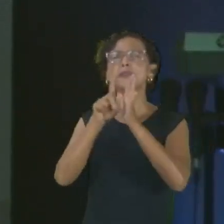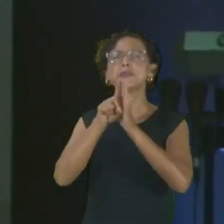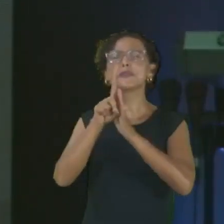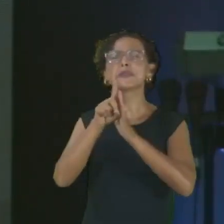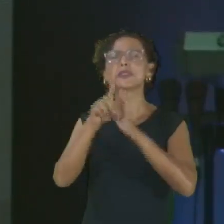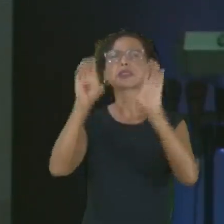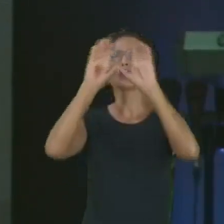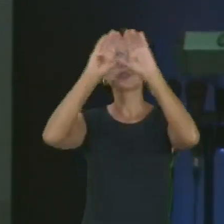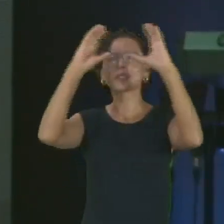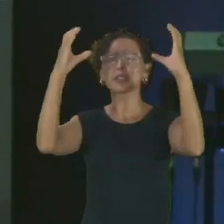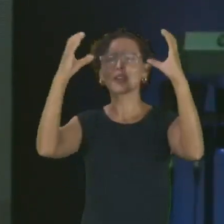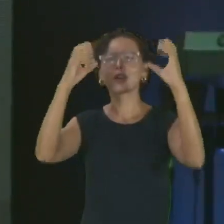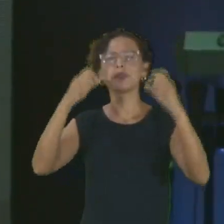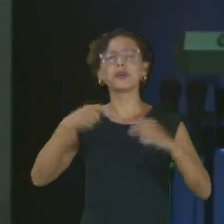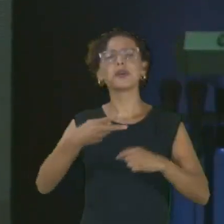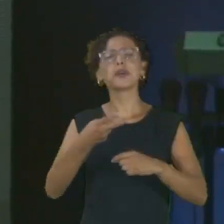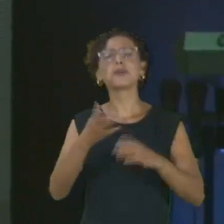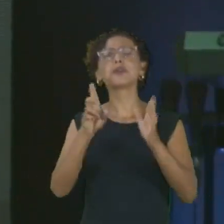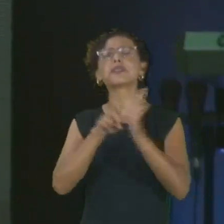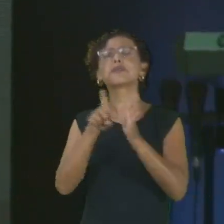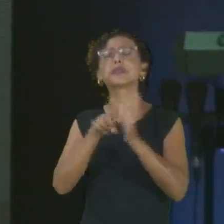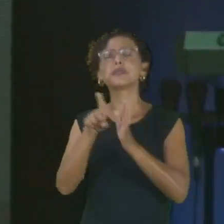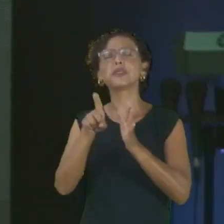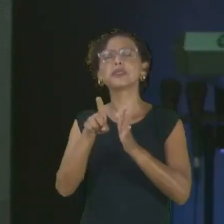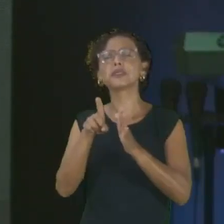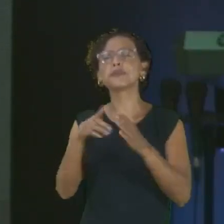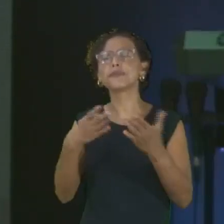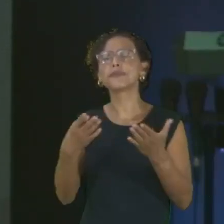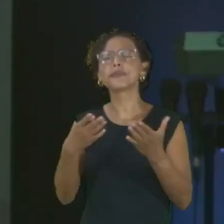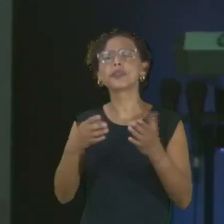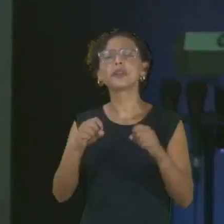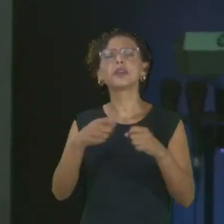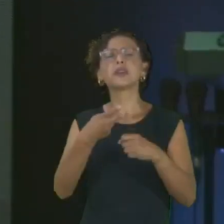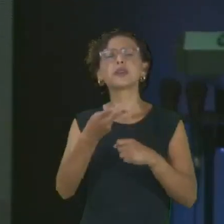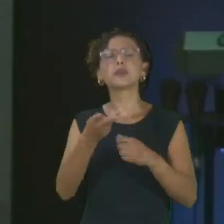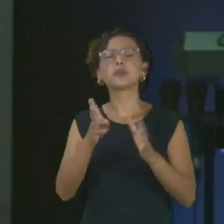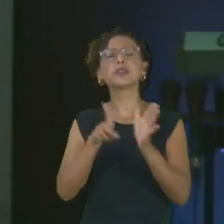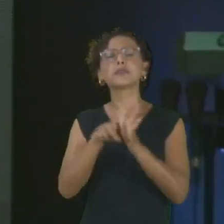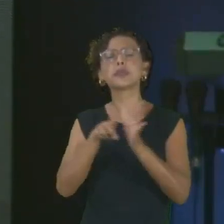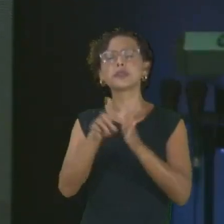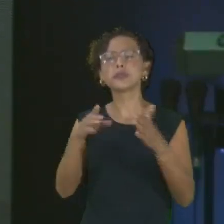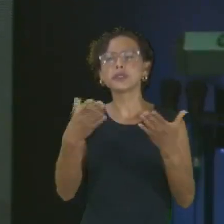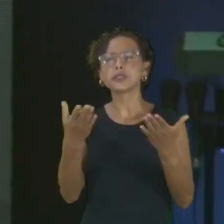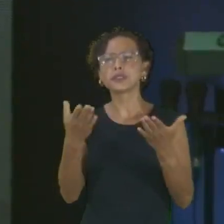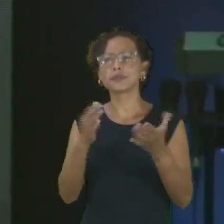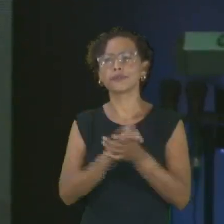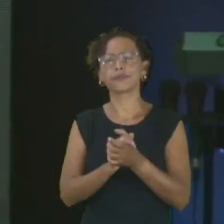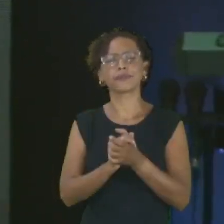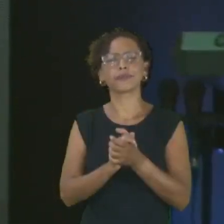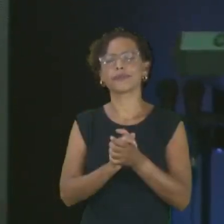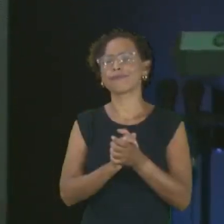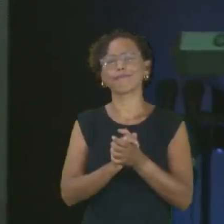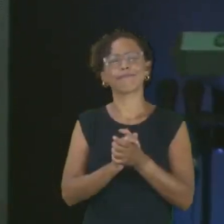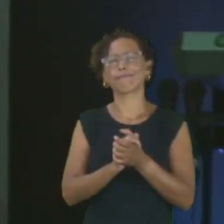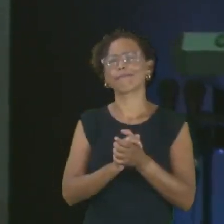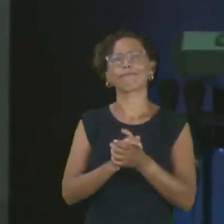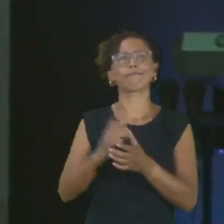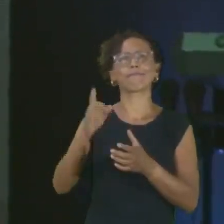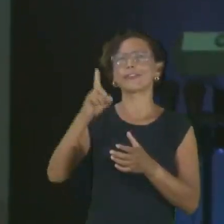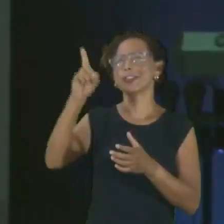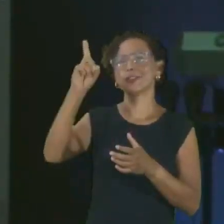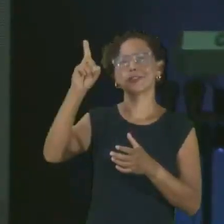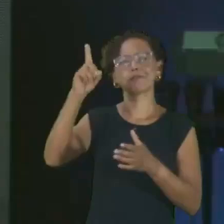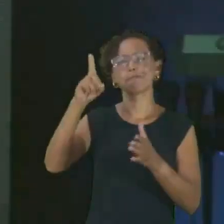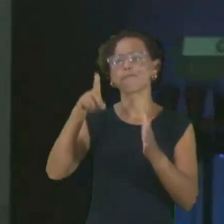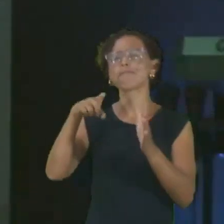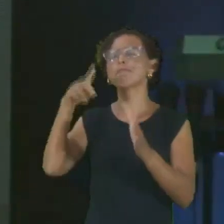perguntas? Quantas perguntas? Quantas perguntas? Ele não vai te perguntar a cor da sua